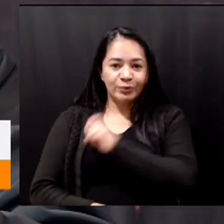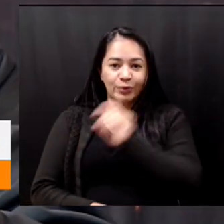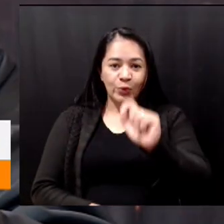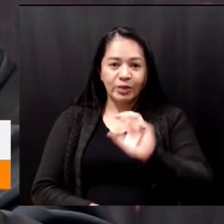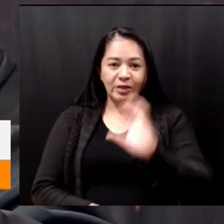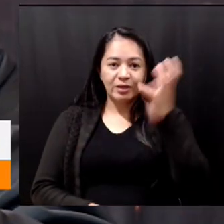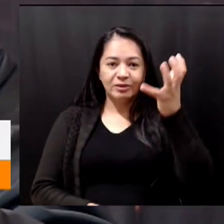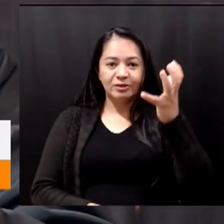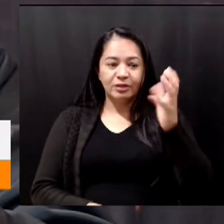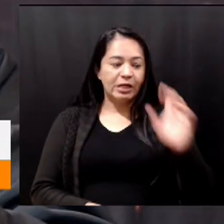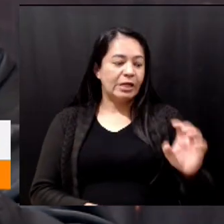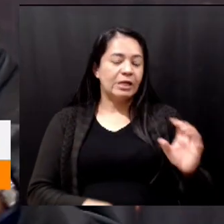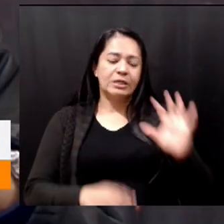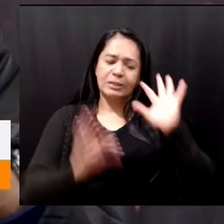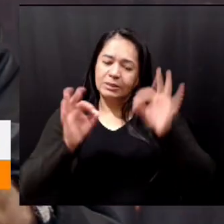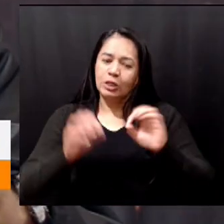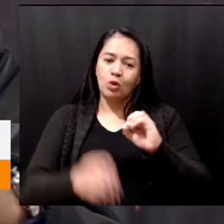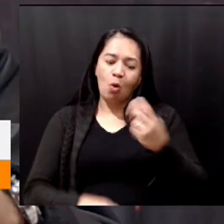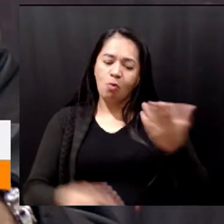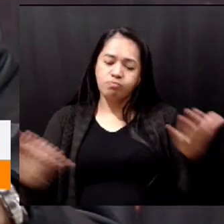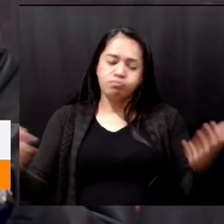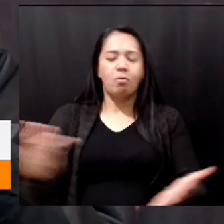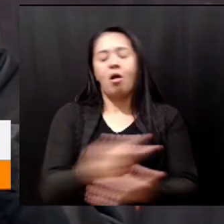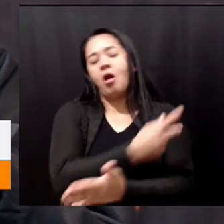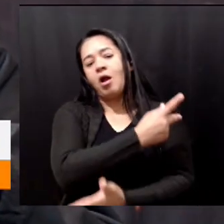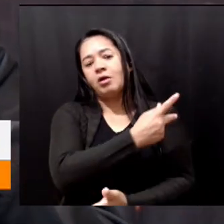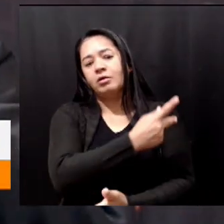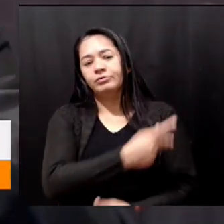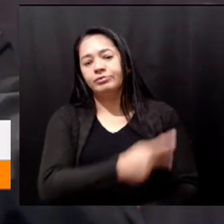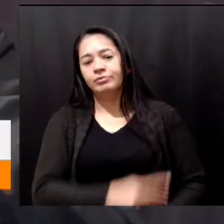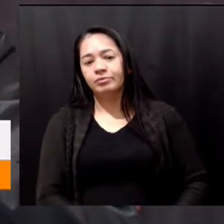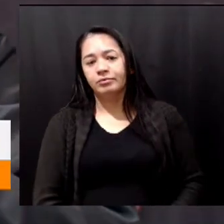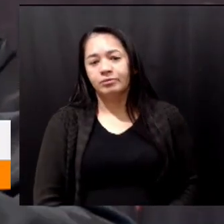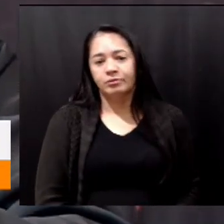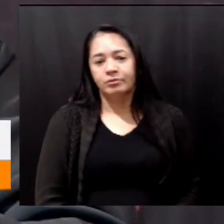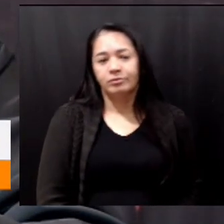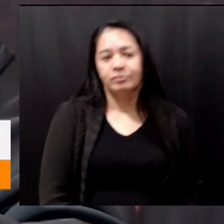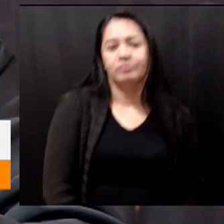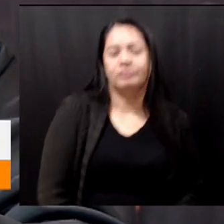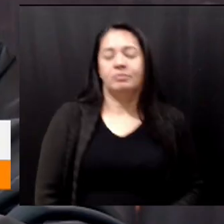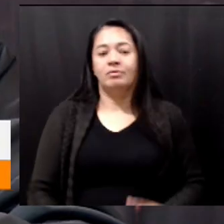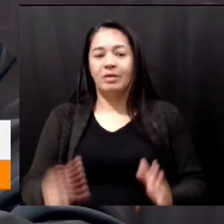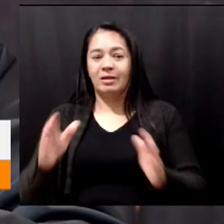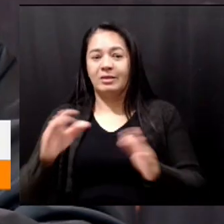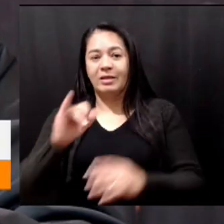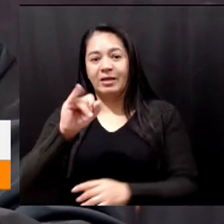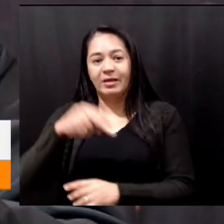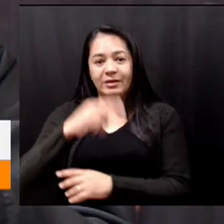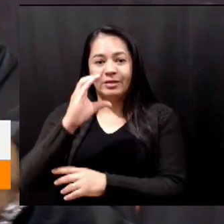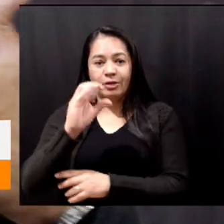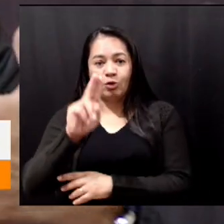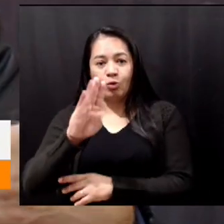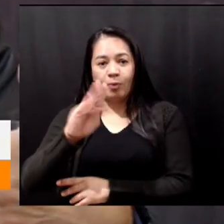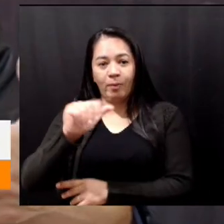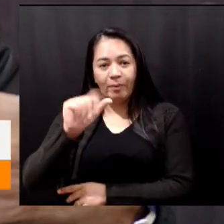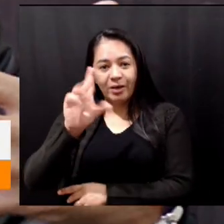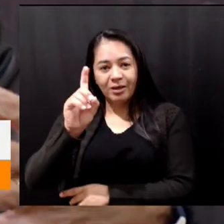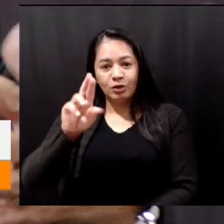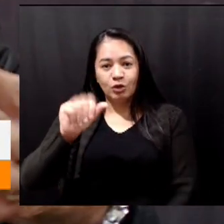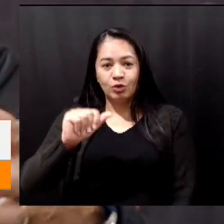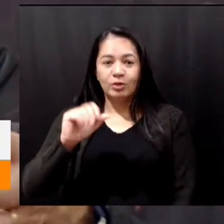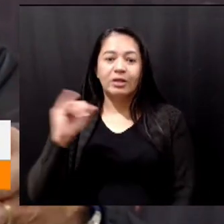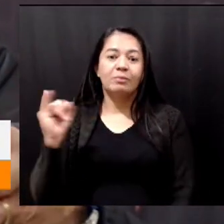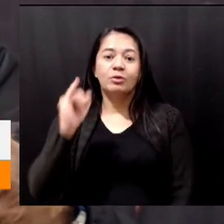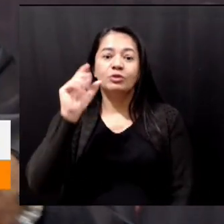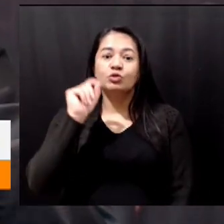errado. Então, na incubadora, é importante você ter métricas para deixar ele um tempo suficiente